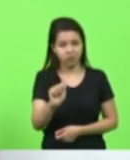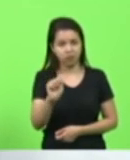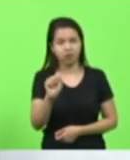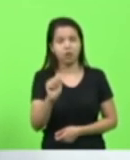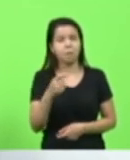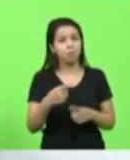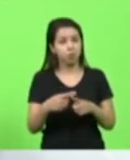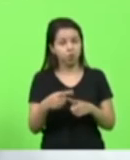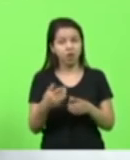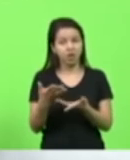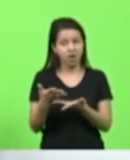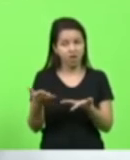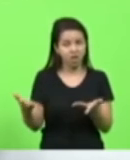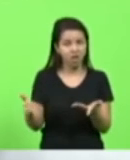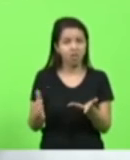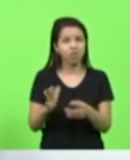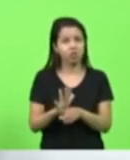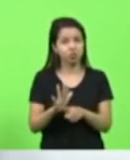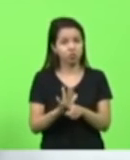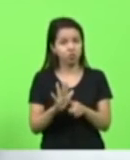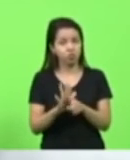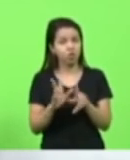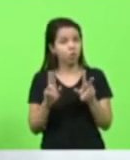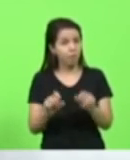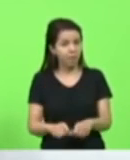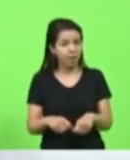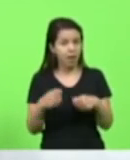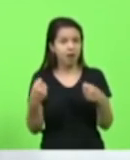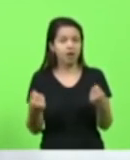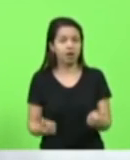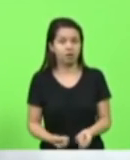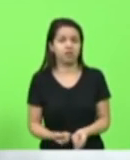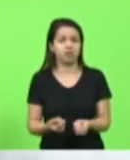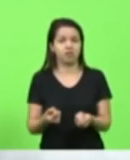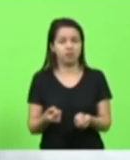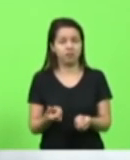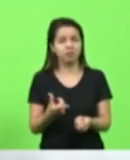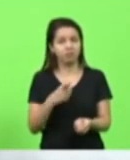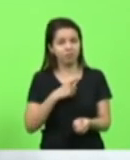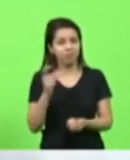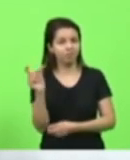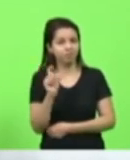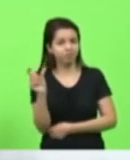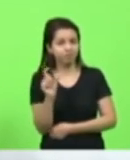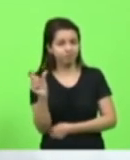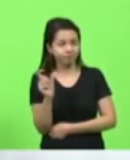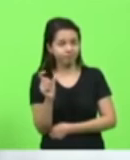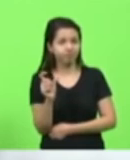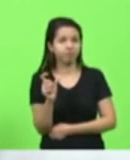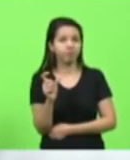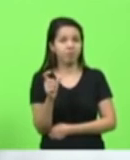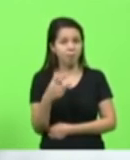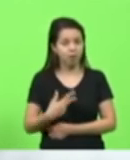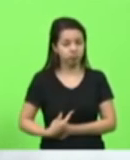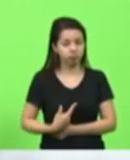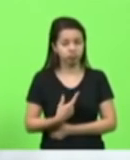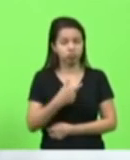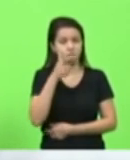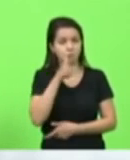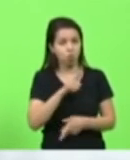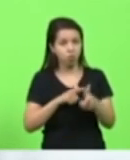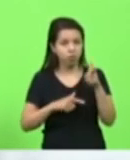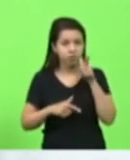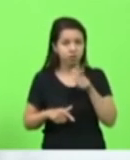milagres com as drogas disponíveis para realizar, muitas vezes, procedimentos